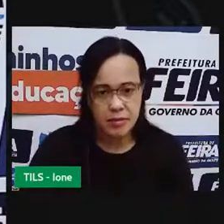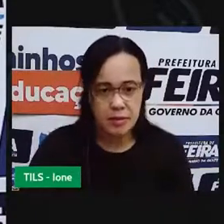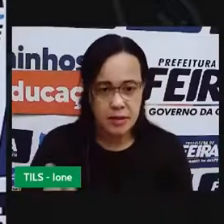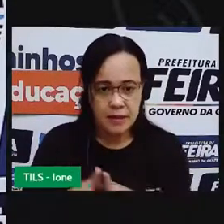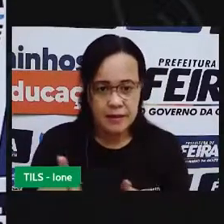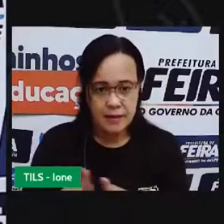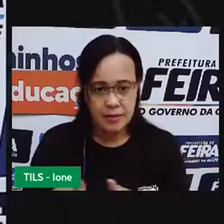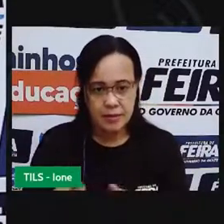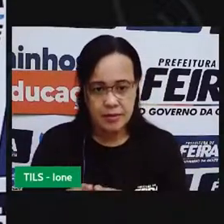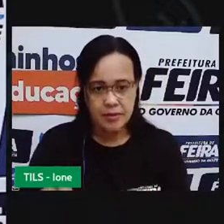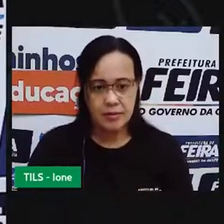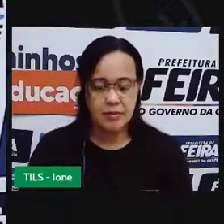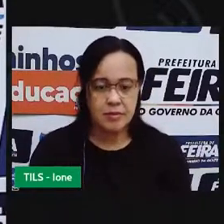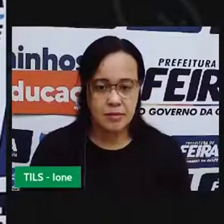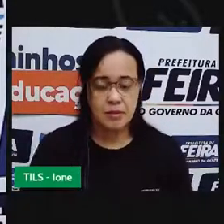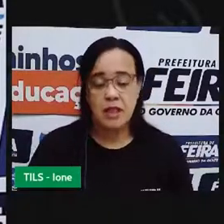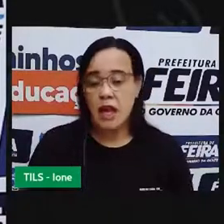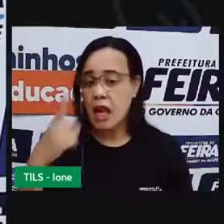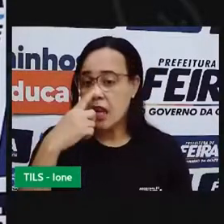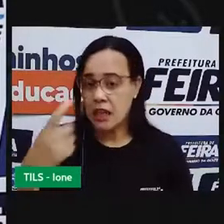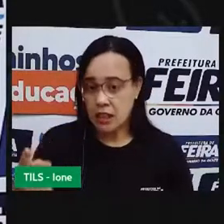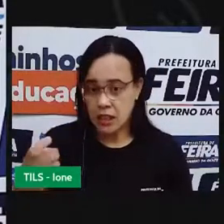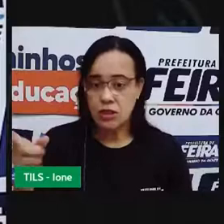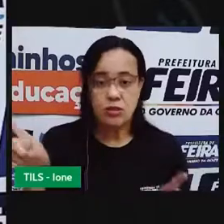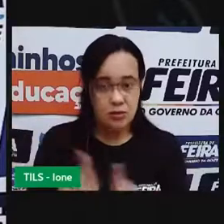vai falar um pouco sobre lixo.